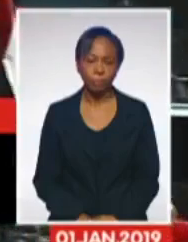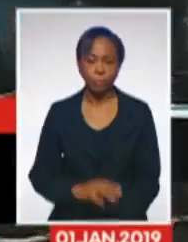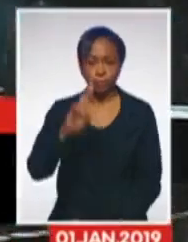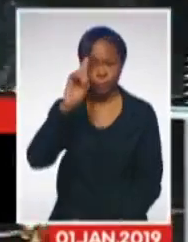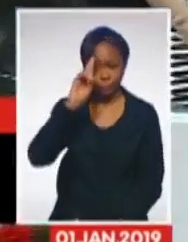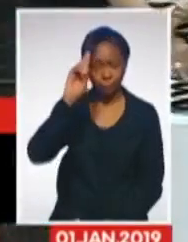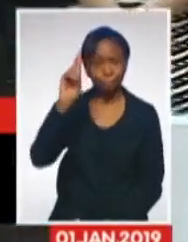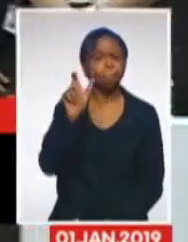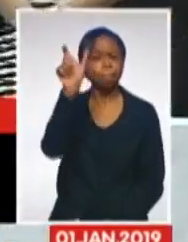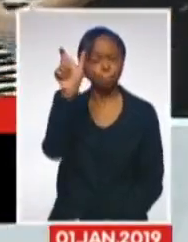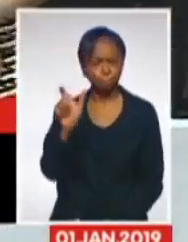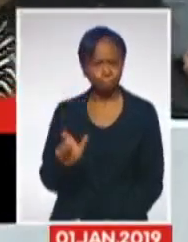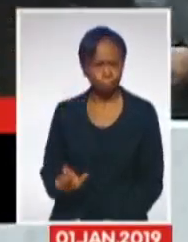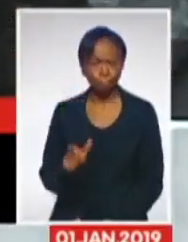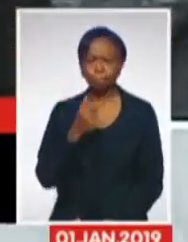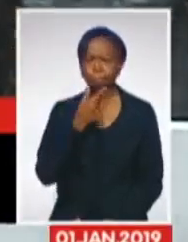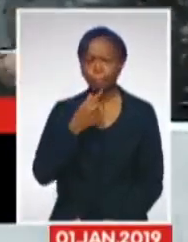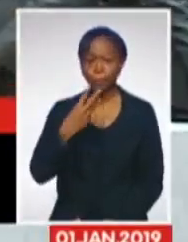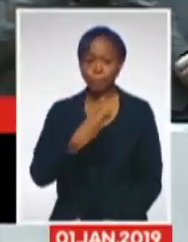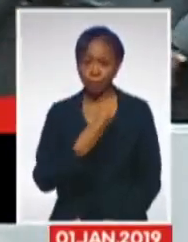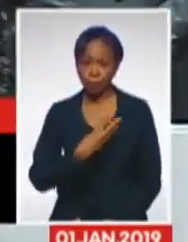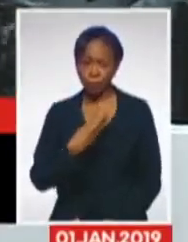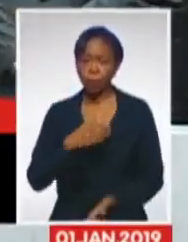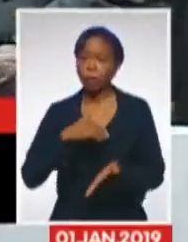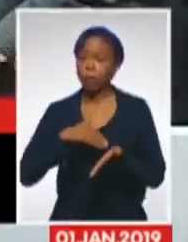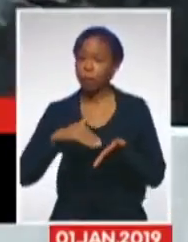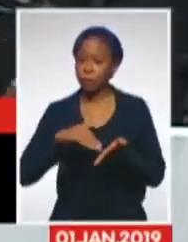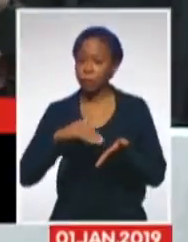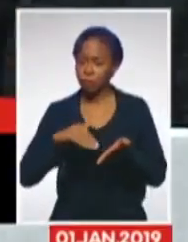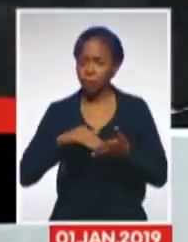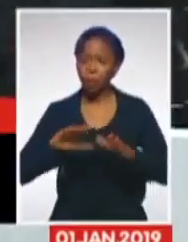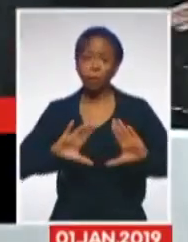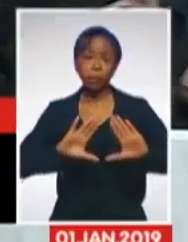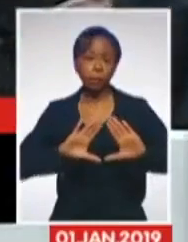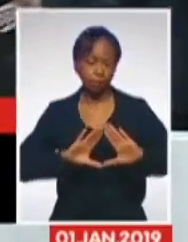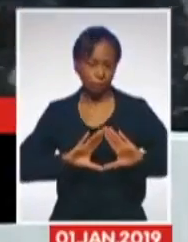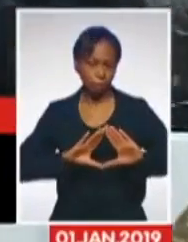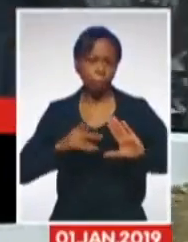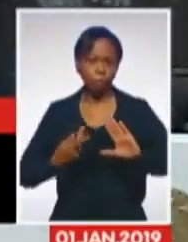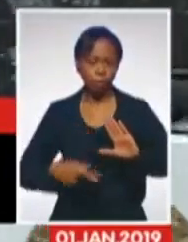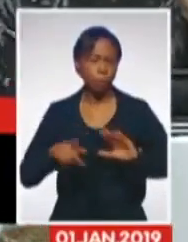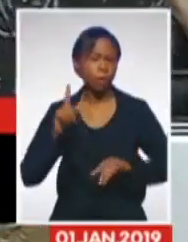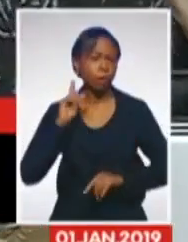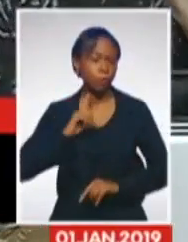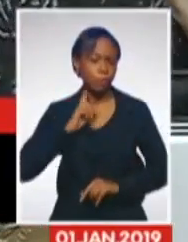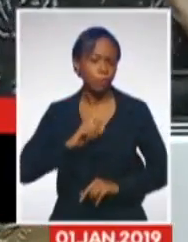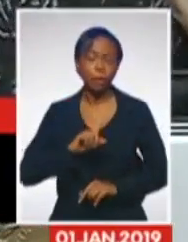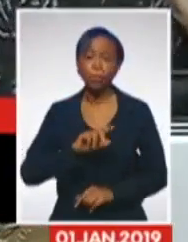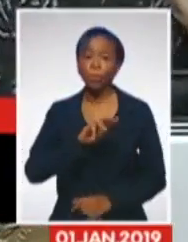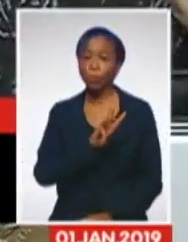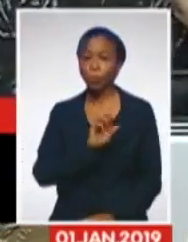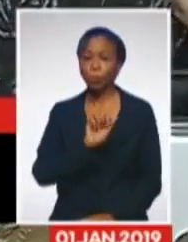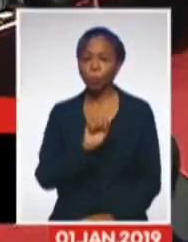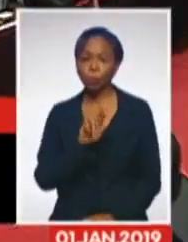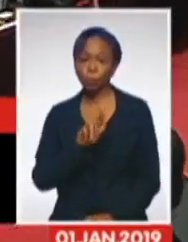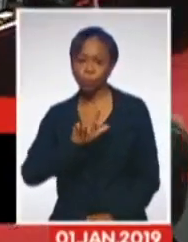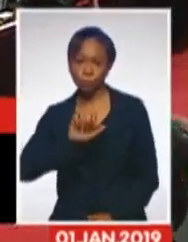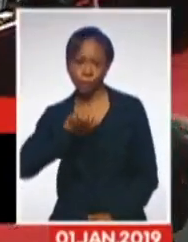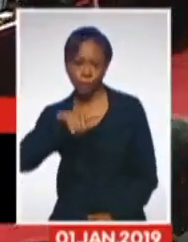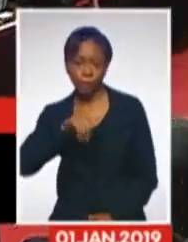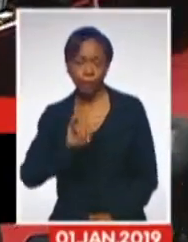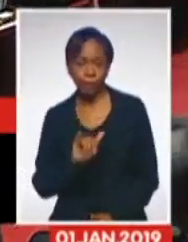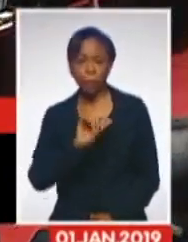Excelentíssimo senhor terceiro secretário da Assembleia Legislativa do Estado de Minas Gerais, deputado Arlen Santiago.